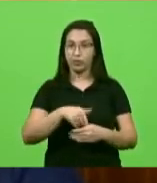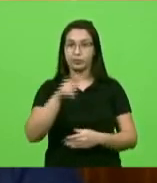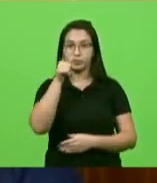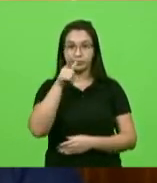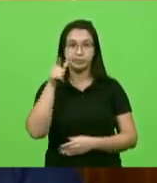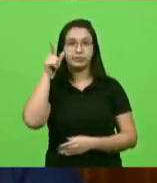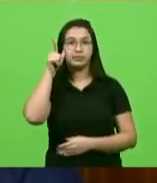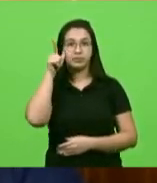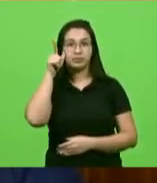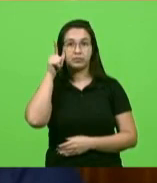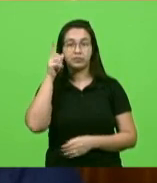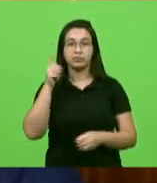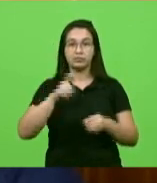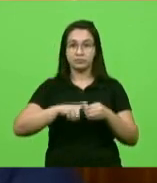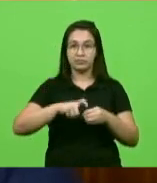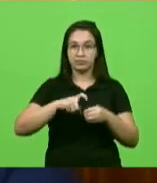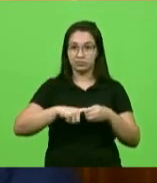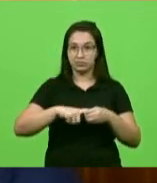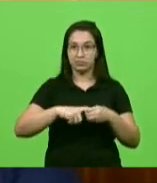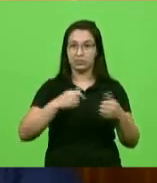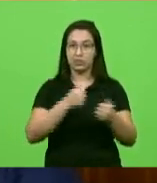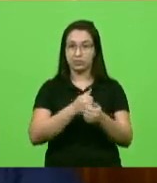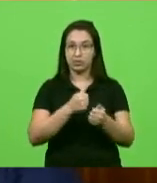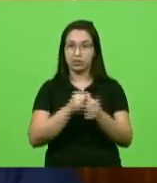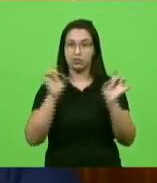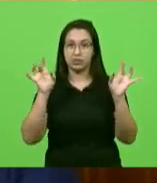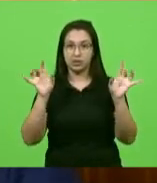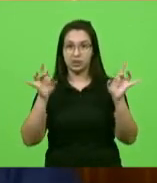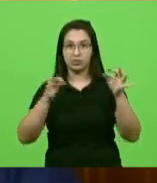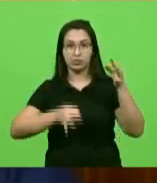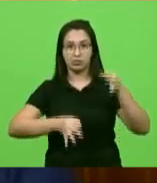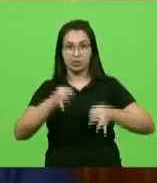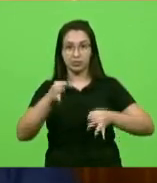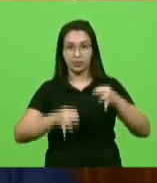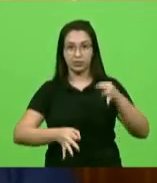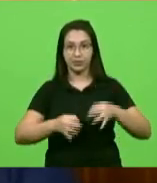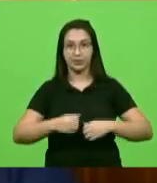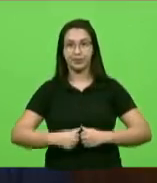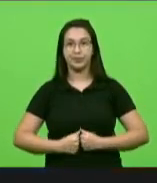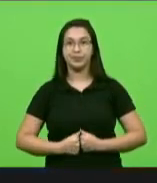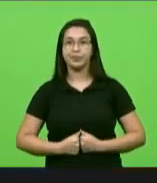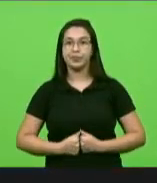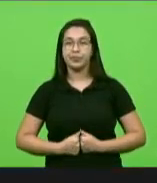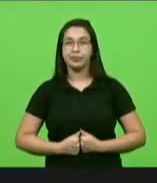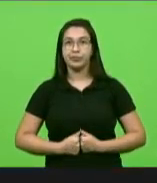Schuster Júnior, membro do Tribunal Especial de Julgamento.